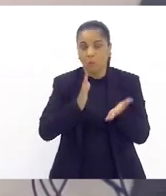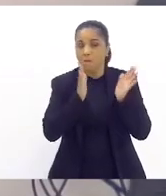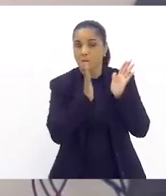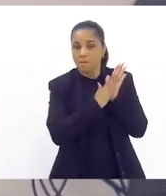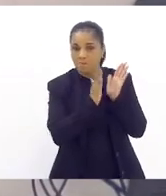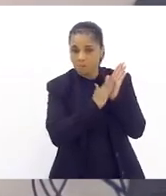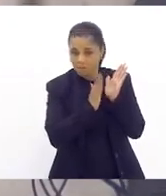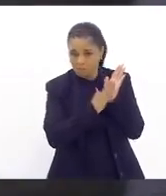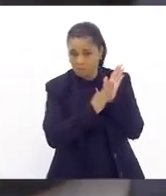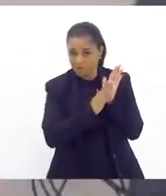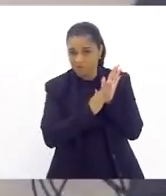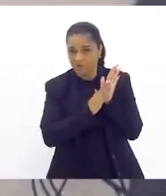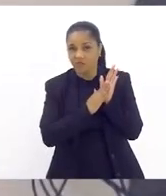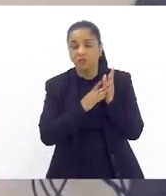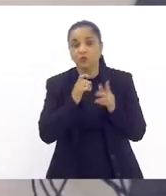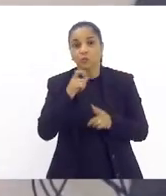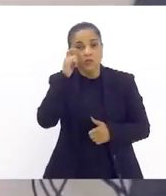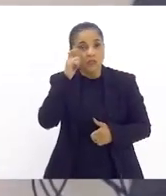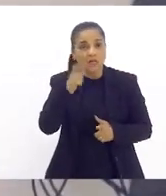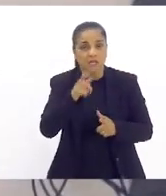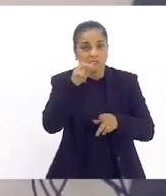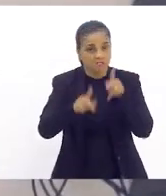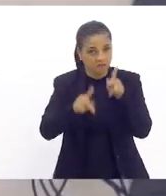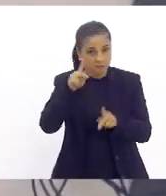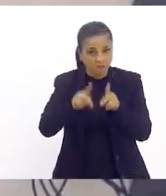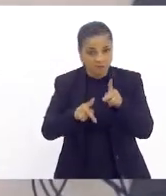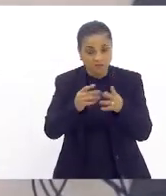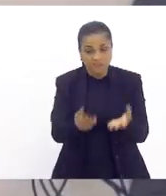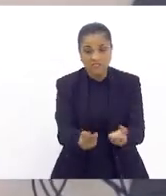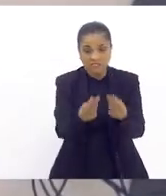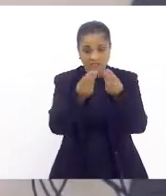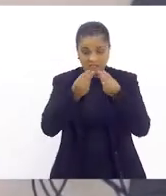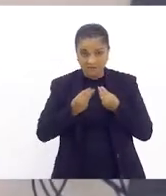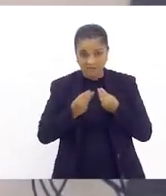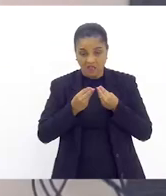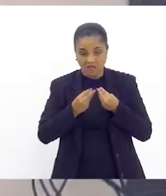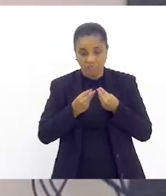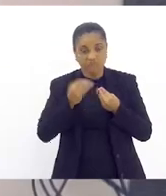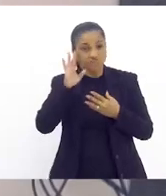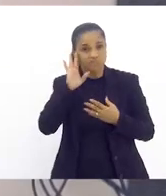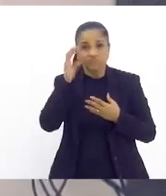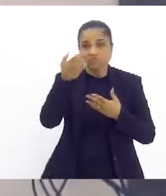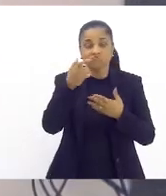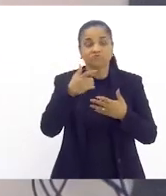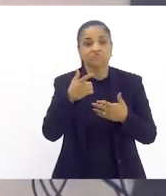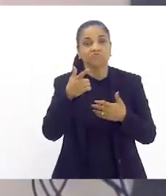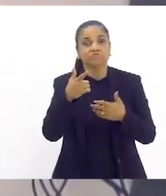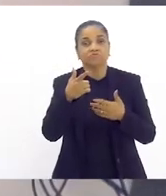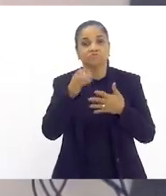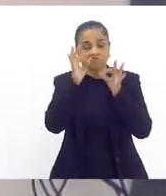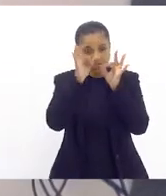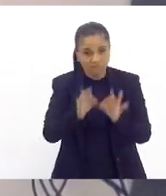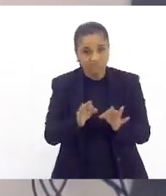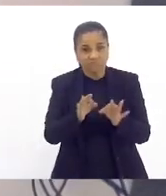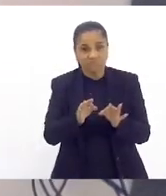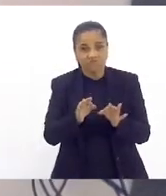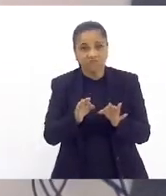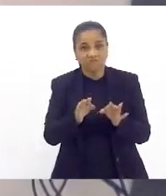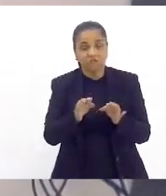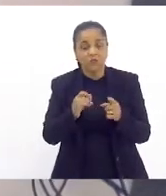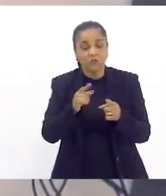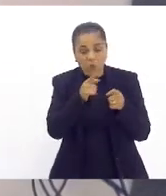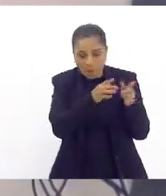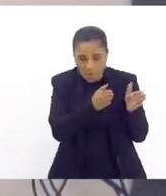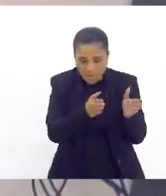denúncias de interesse da população que vocês entregam para a gente medidas concretas e um prazo de saneamento da